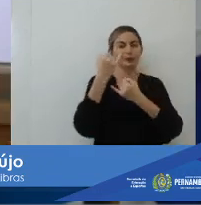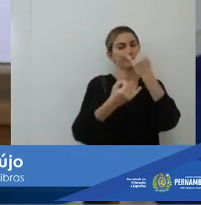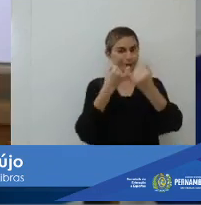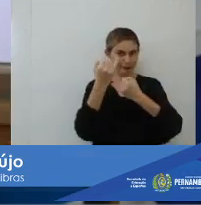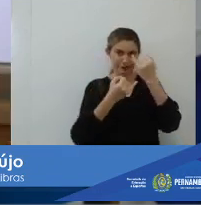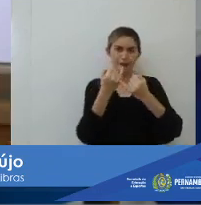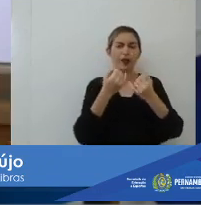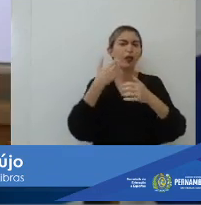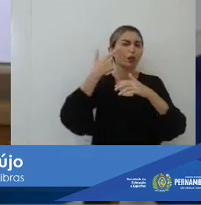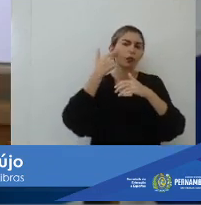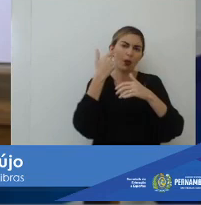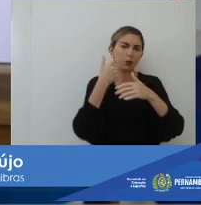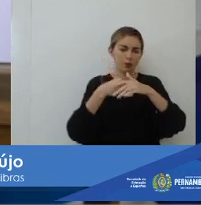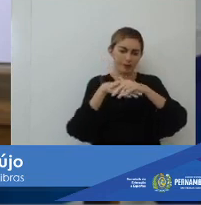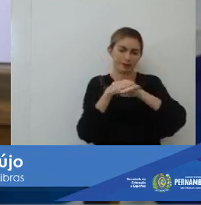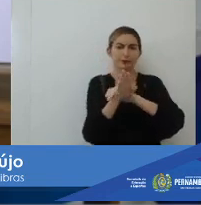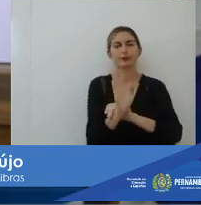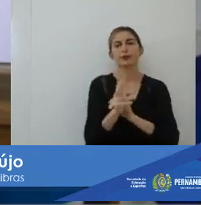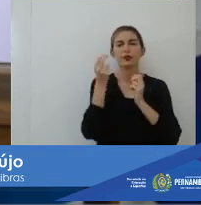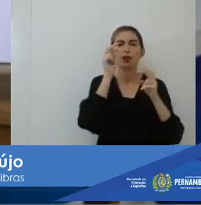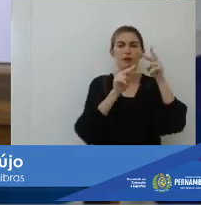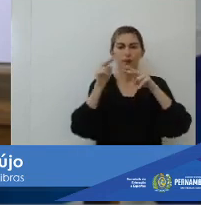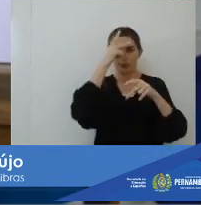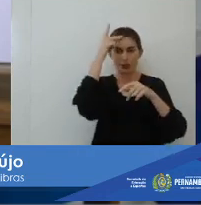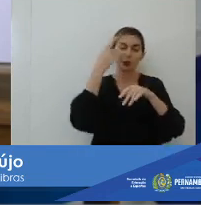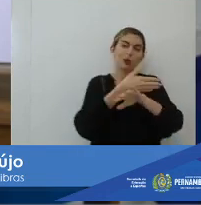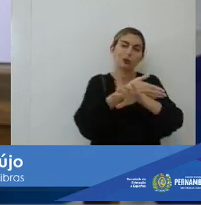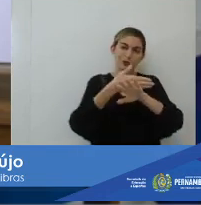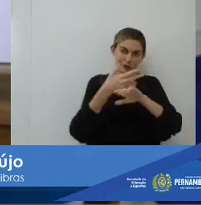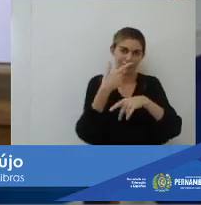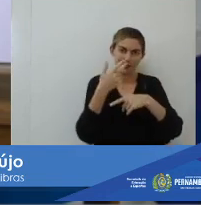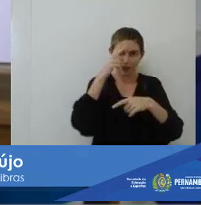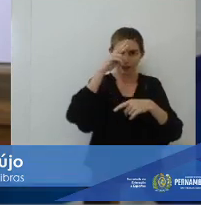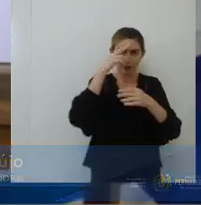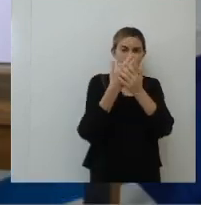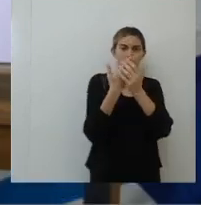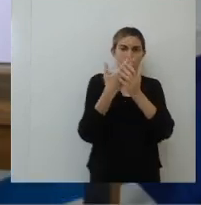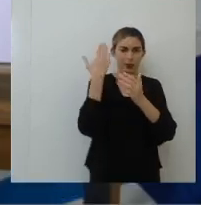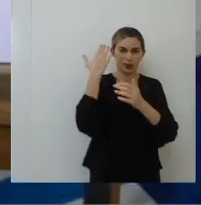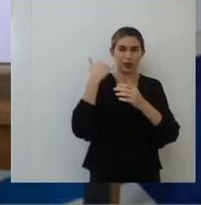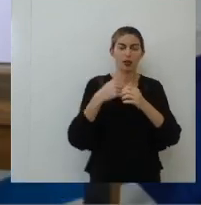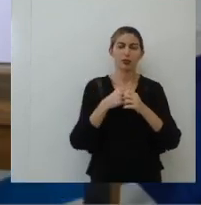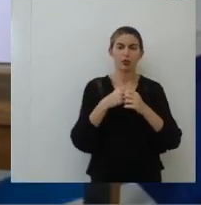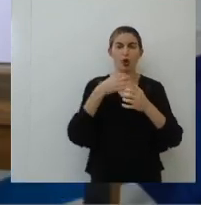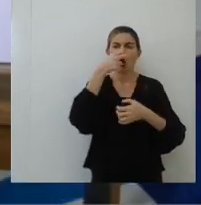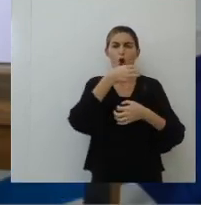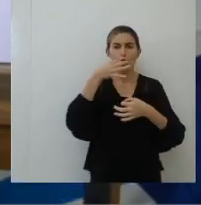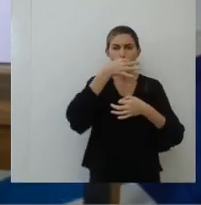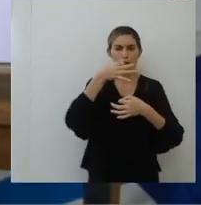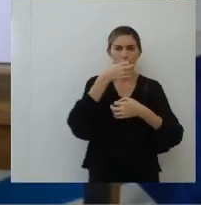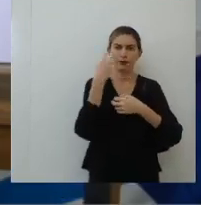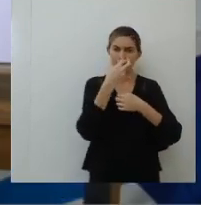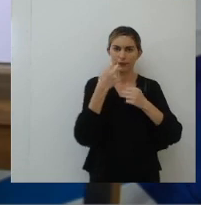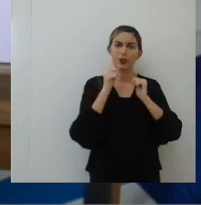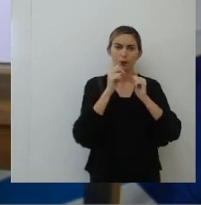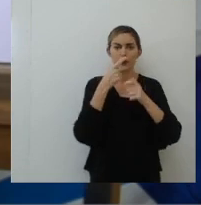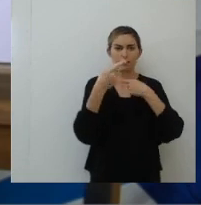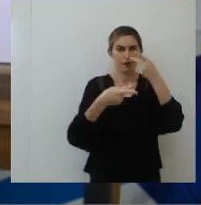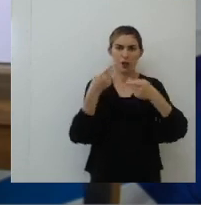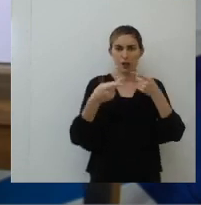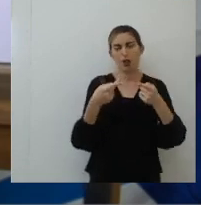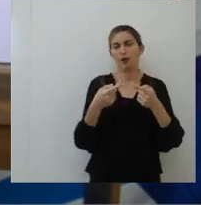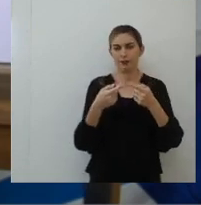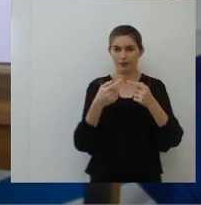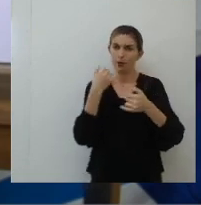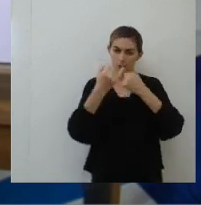parte, é muito comum a gente, né, ver que as pessoas falam assim. Lembra que eu falei na aula passada? Na oralidade a gente pode falar, tá? Você não vai corrigir ninguém,